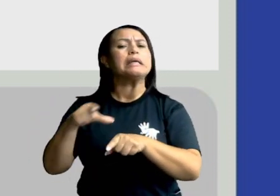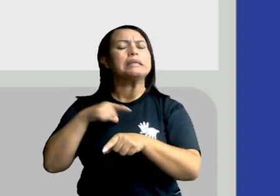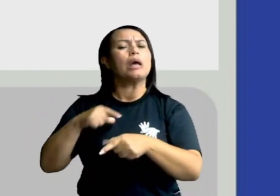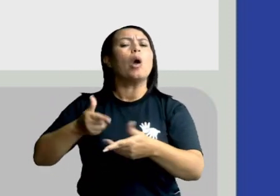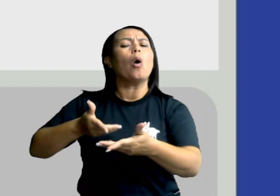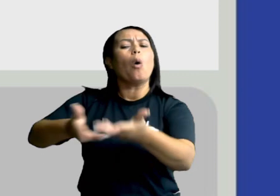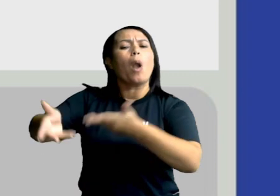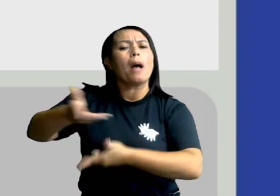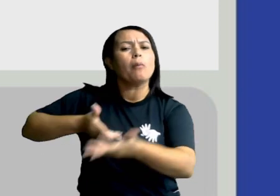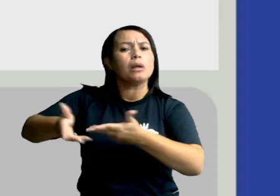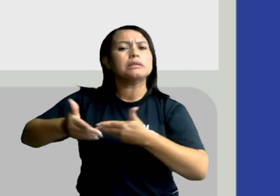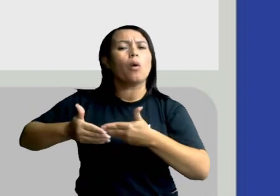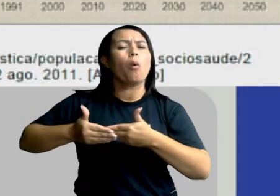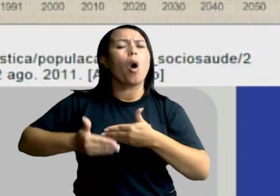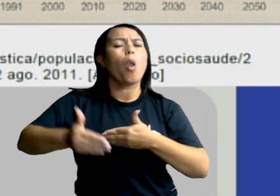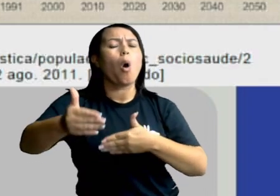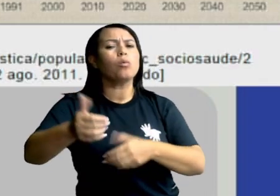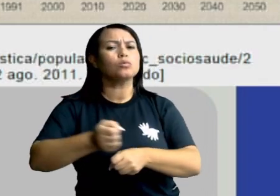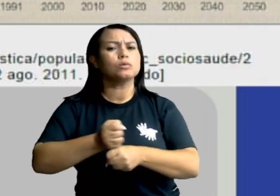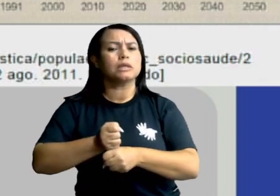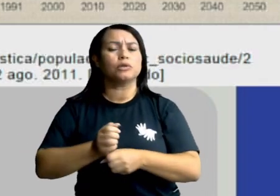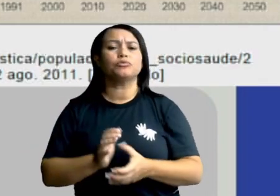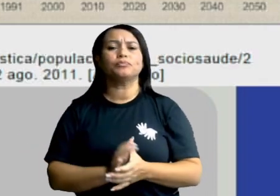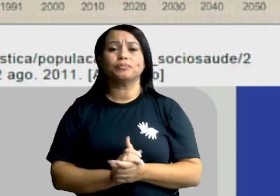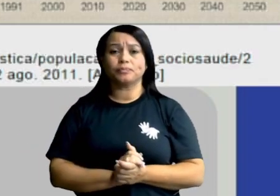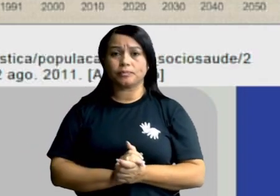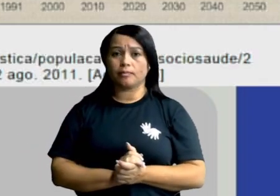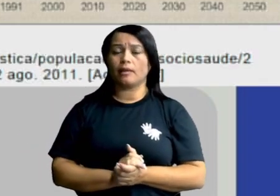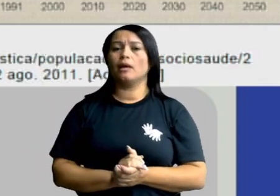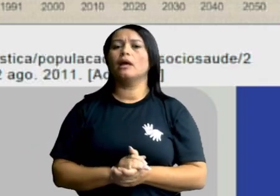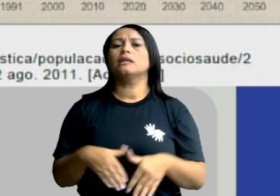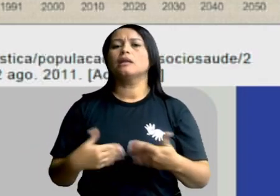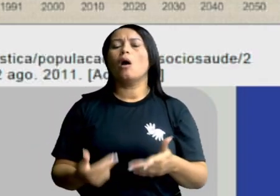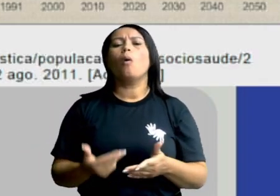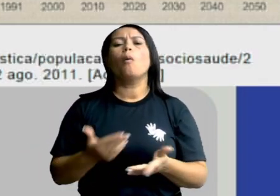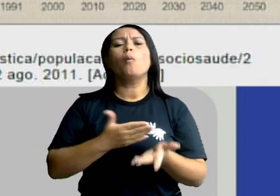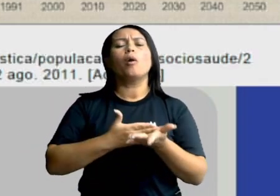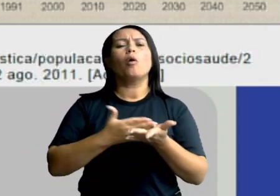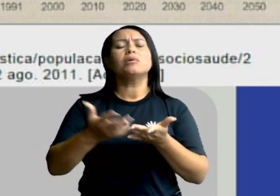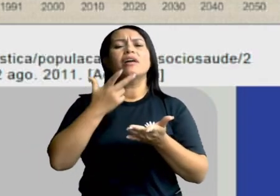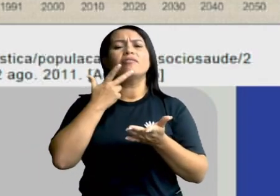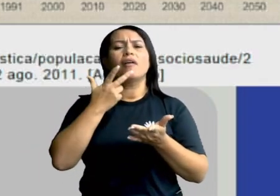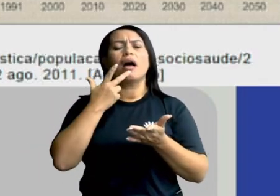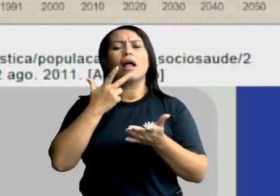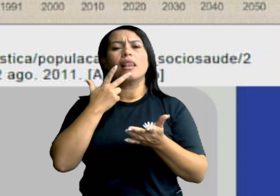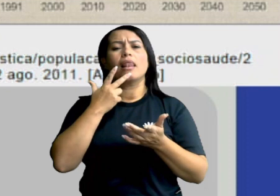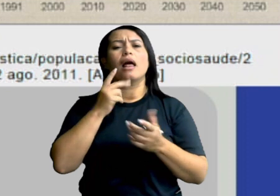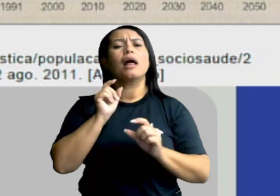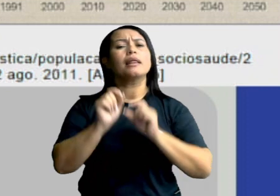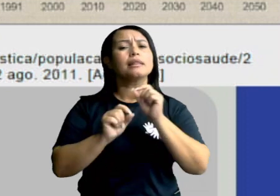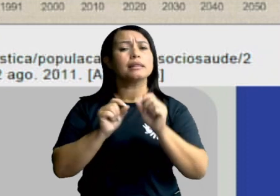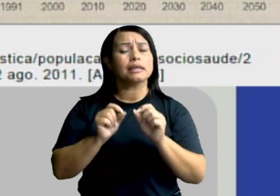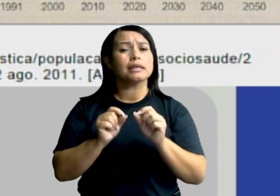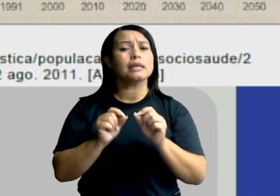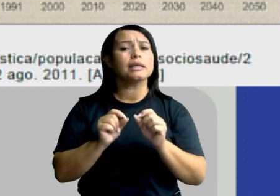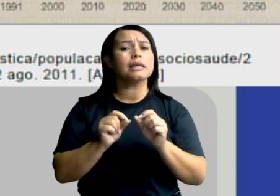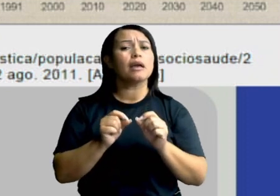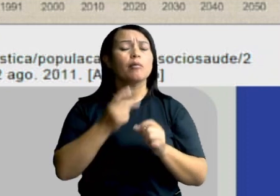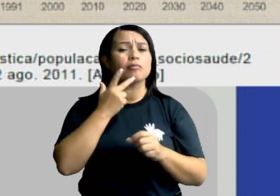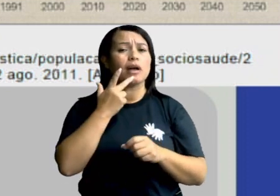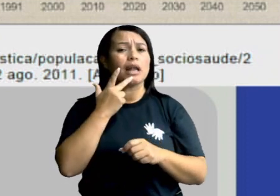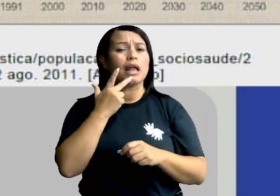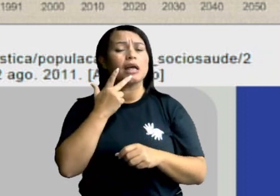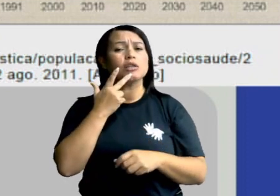sentido ao longo do tempo, tá? Então, para falar dessa perspectiva, a gente começa com a estrutura etária ou por